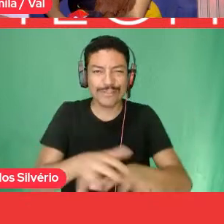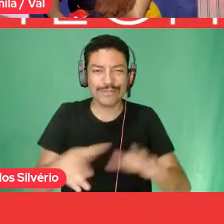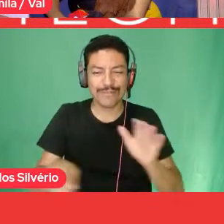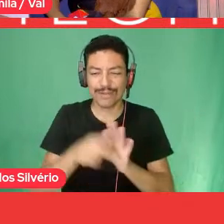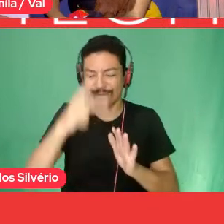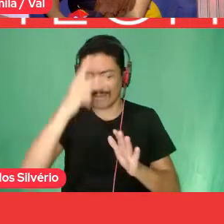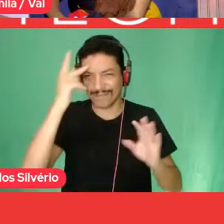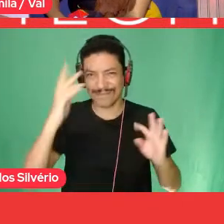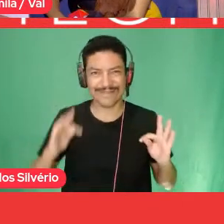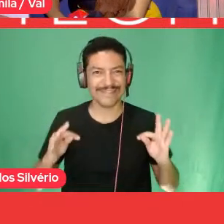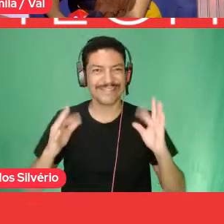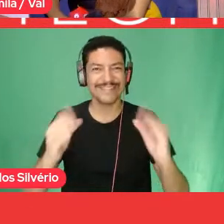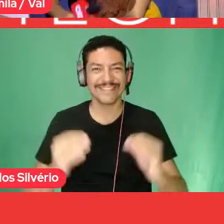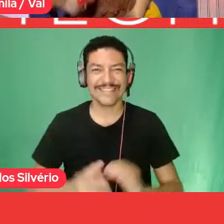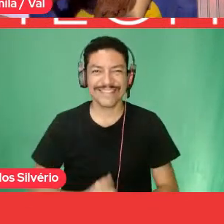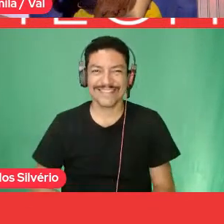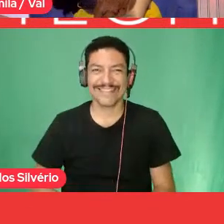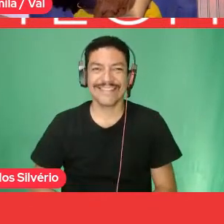nossas pessoas.